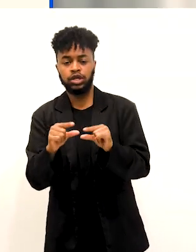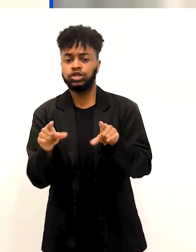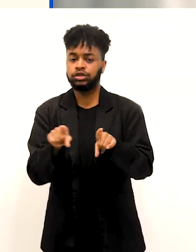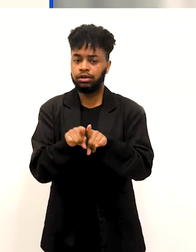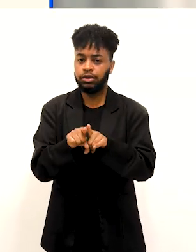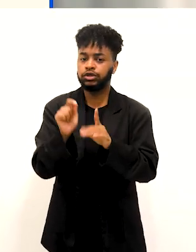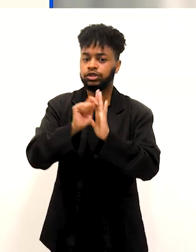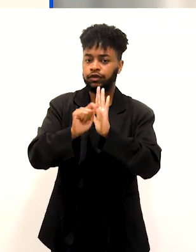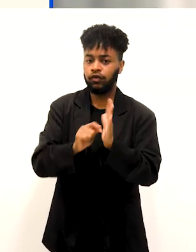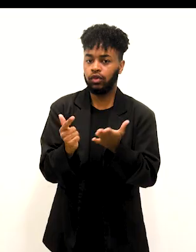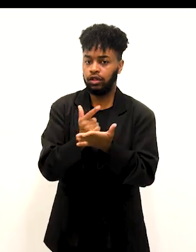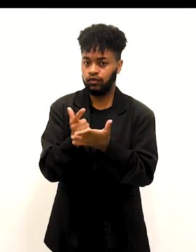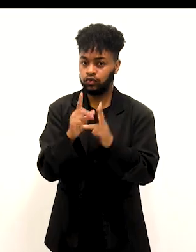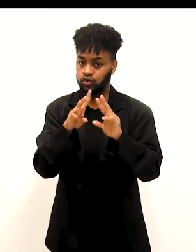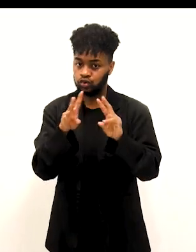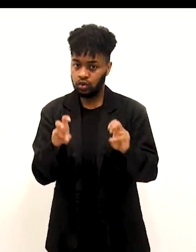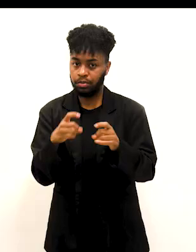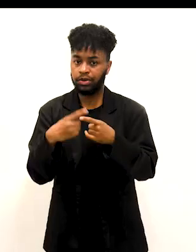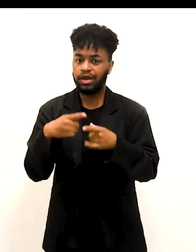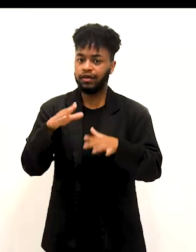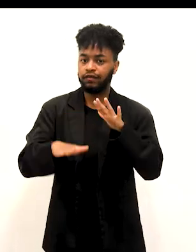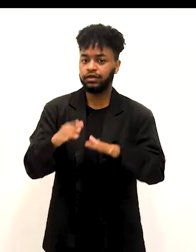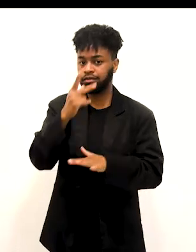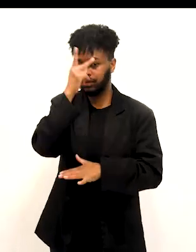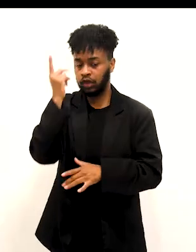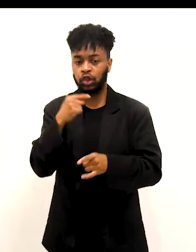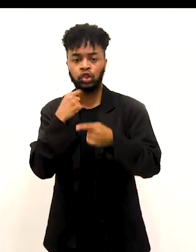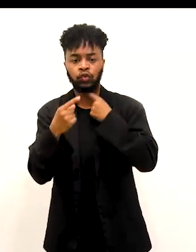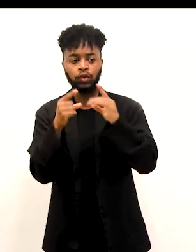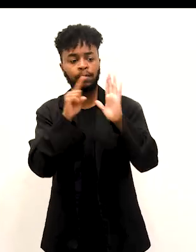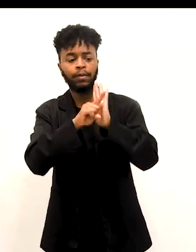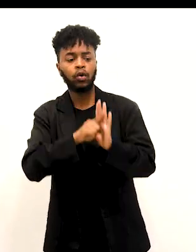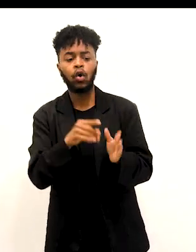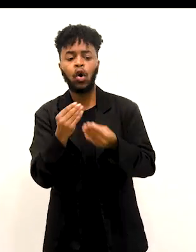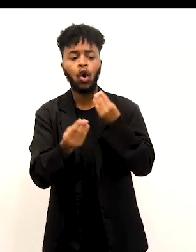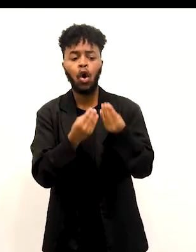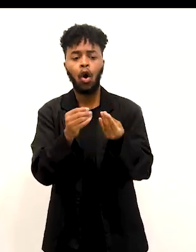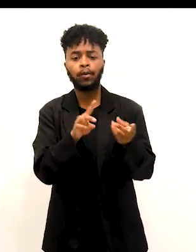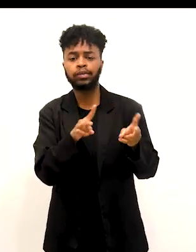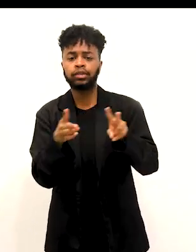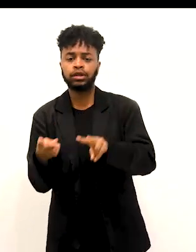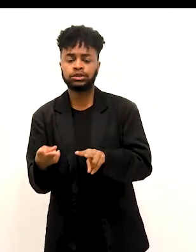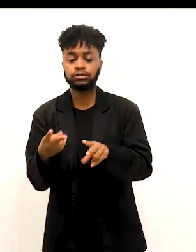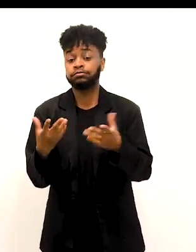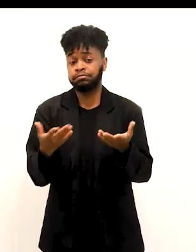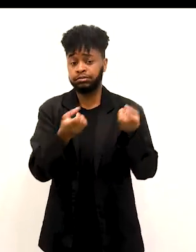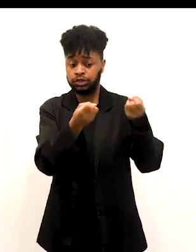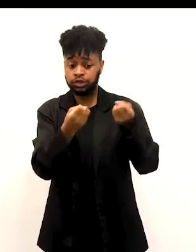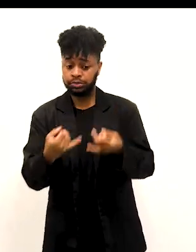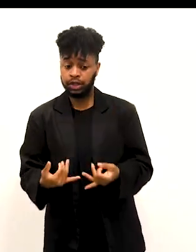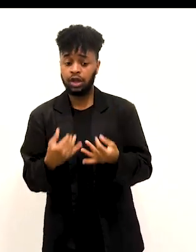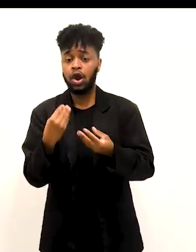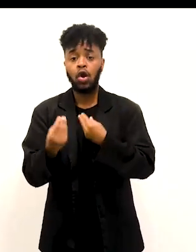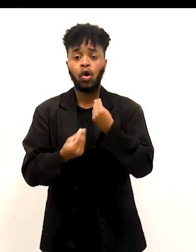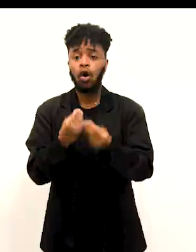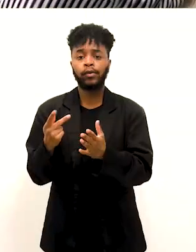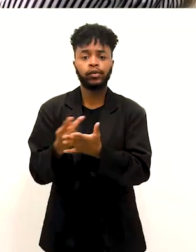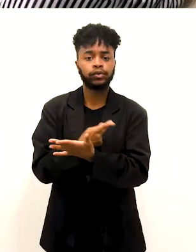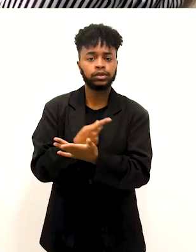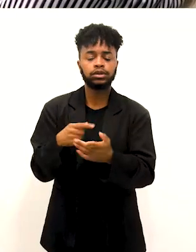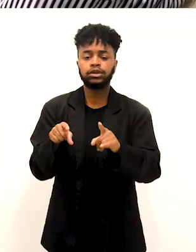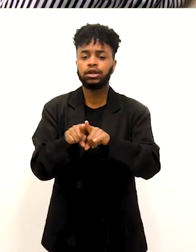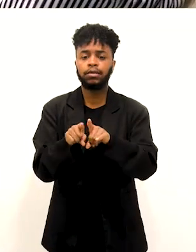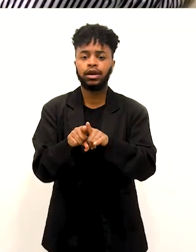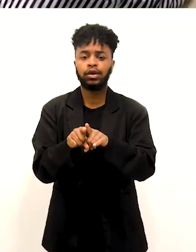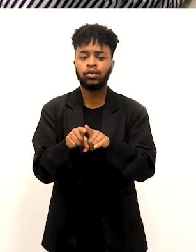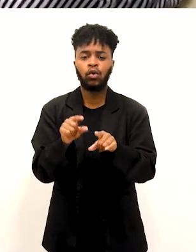livro sobre isso, né? A gente estava conversando, muita gente tem dúvidas e perguntava para você como é que foi essa transição. Conta então para a gente como é